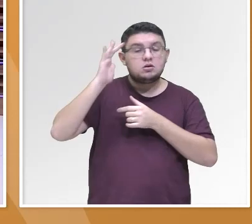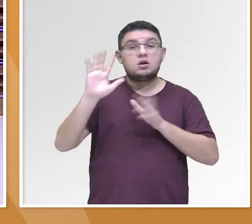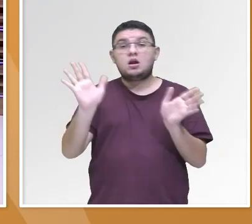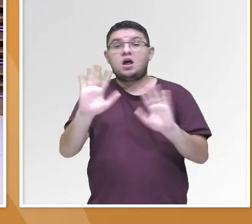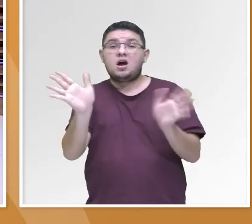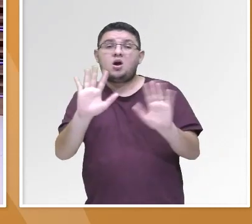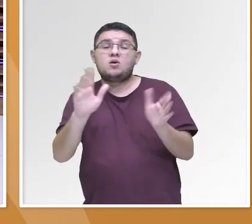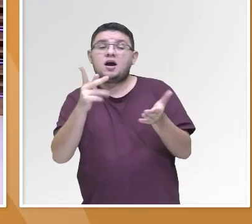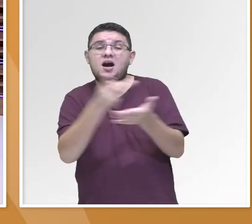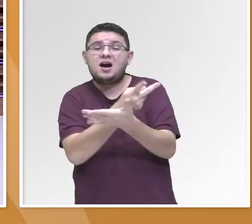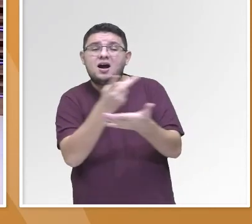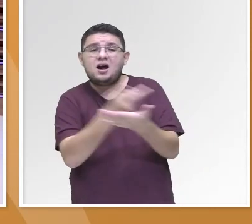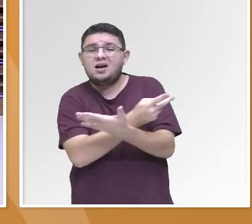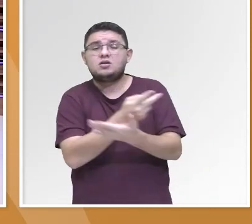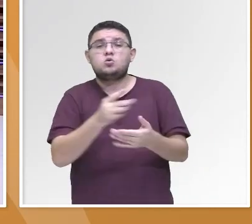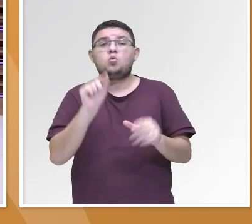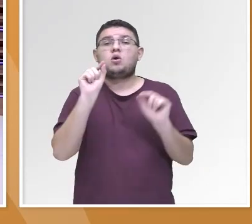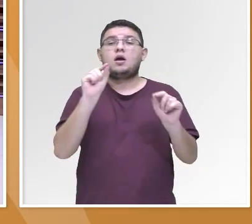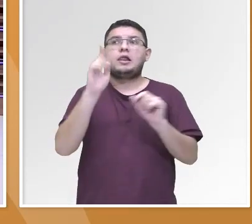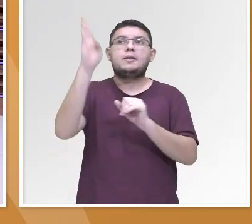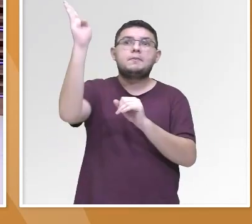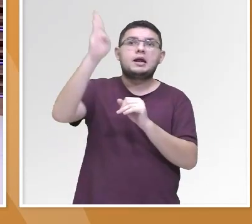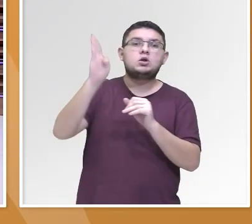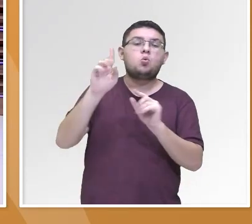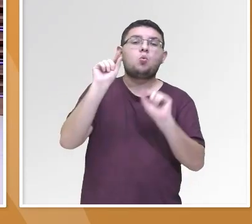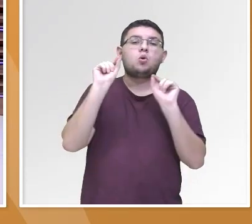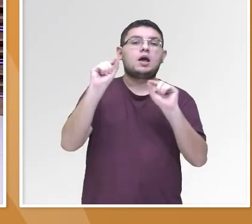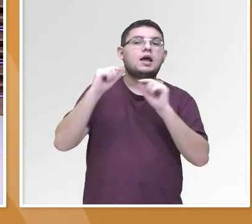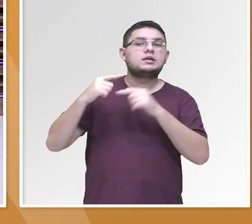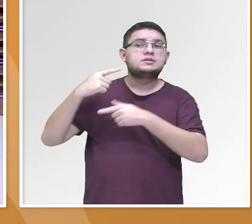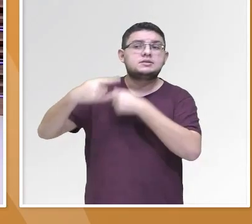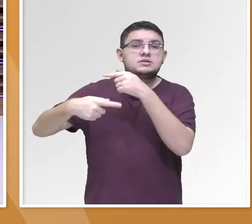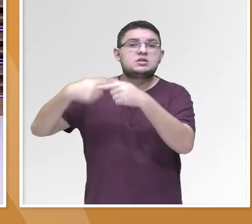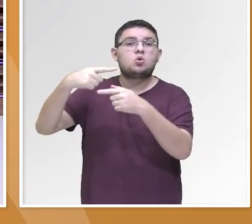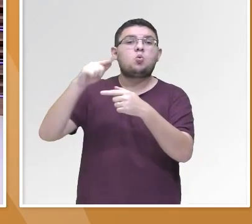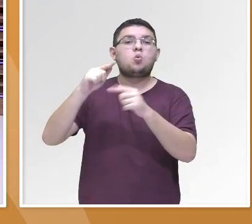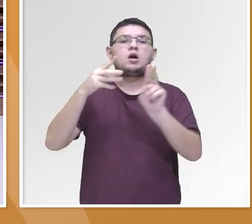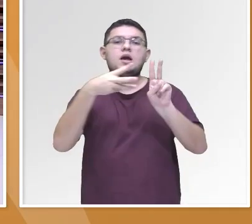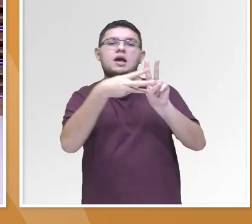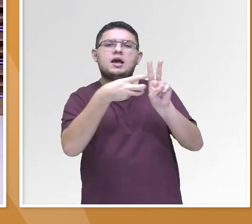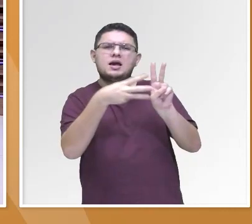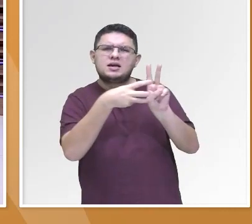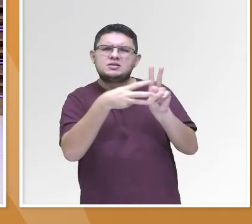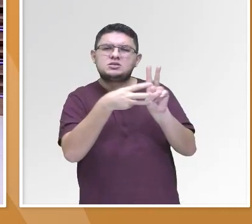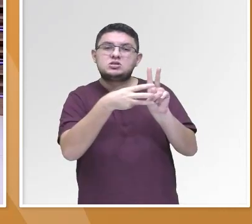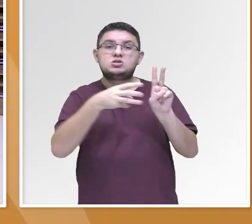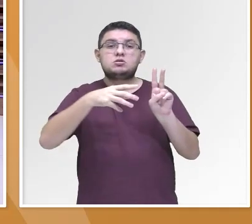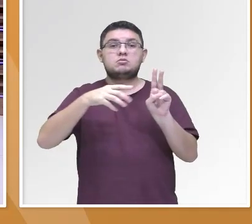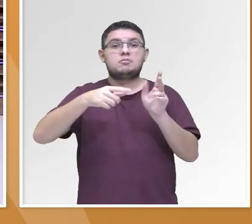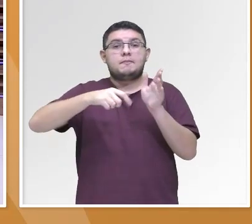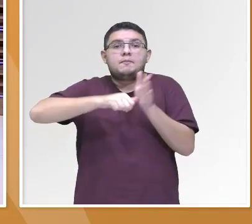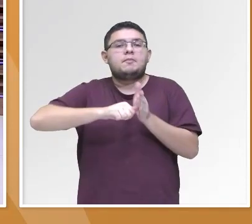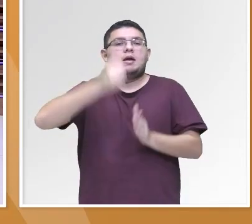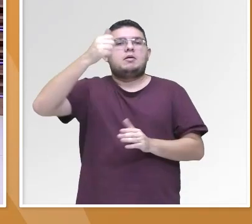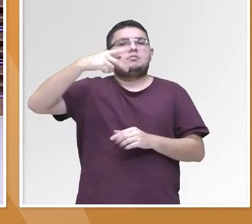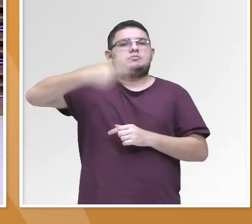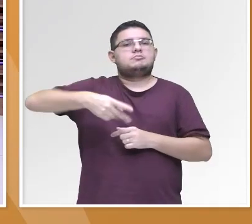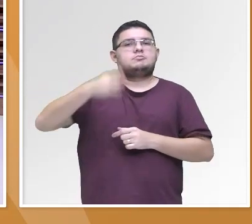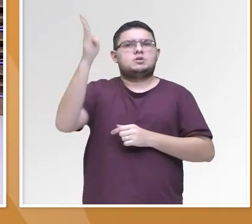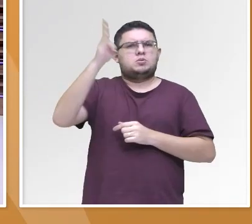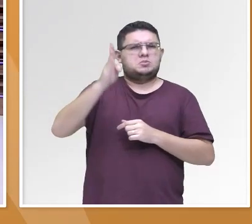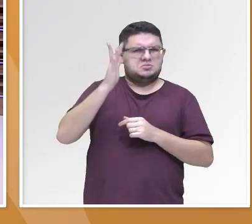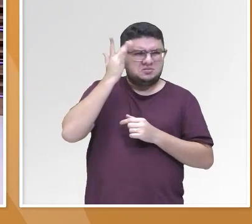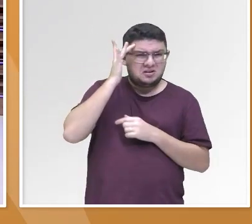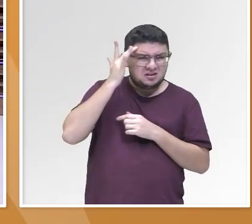professor, está errado. Os brasileiros são aqueles descendentes dos indígenas, os primeiros povos que habitavam o Brasil.